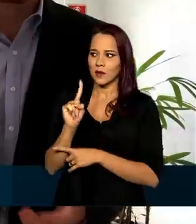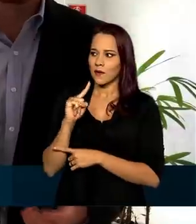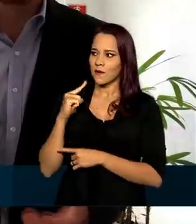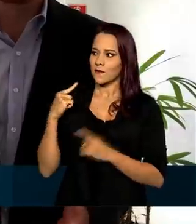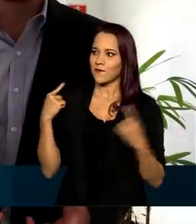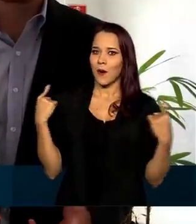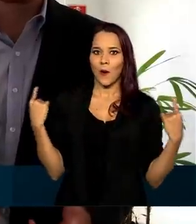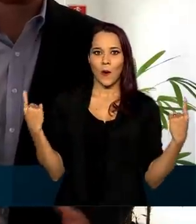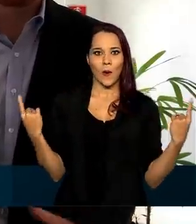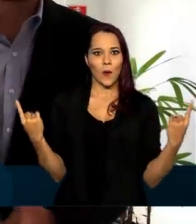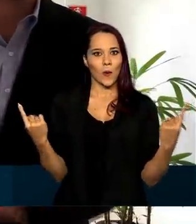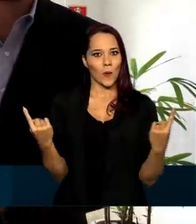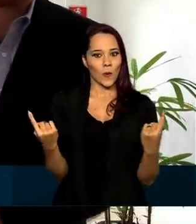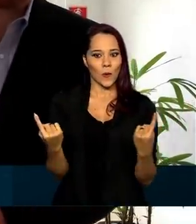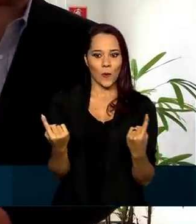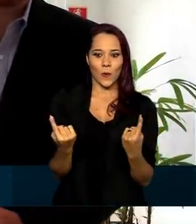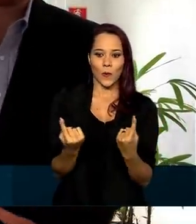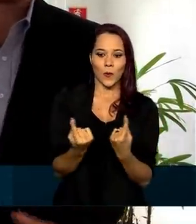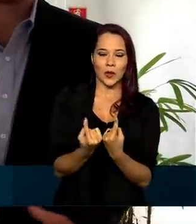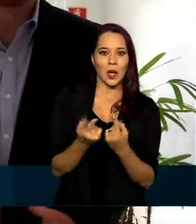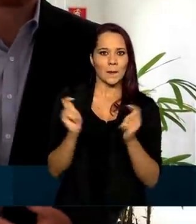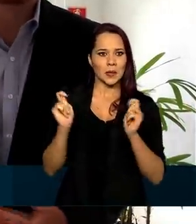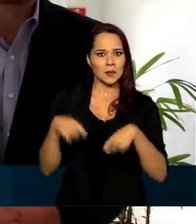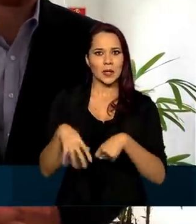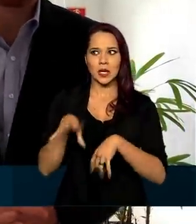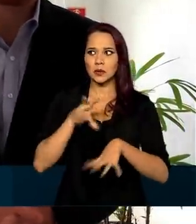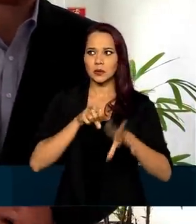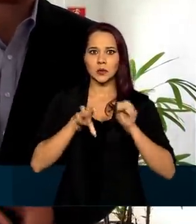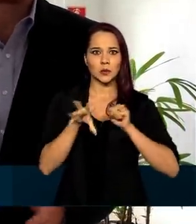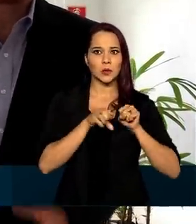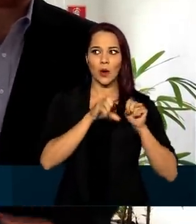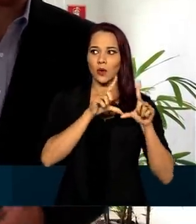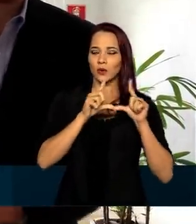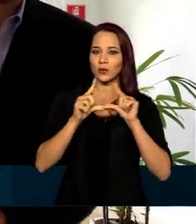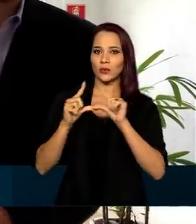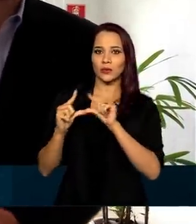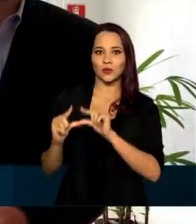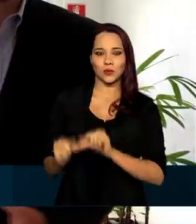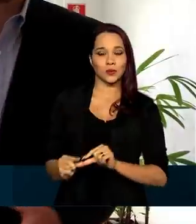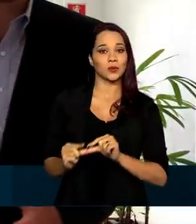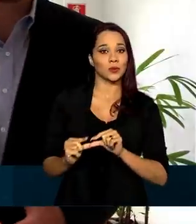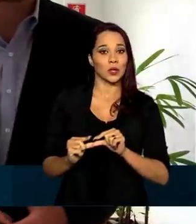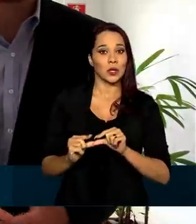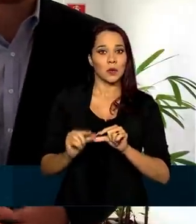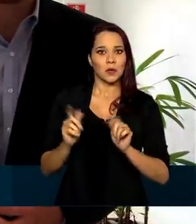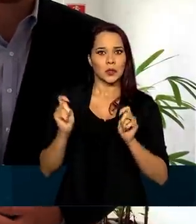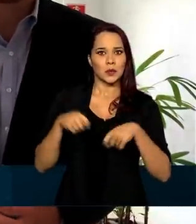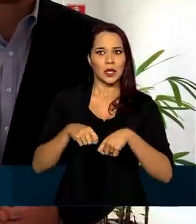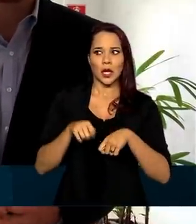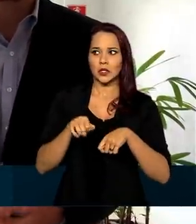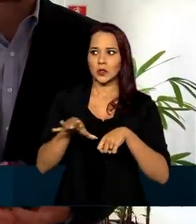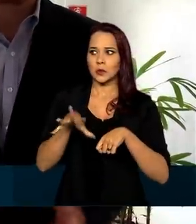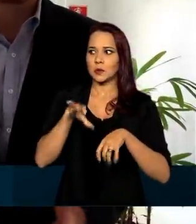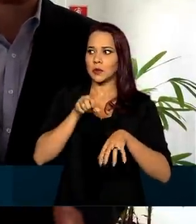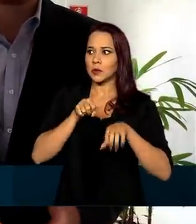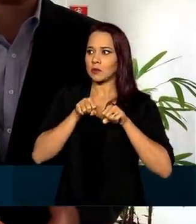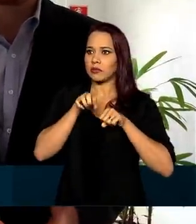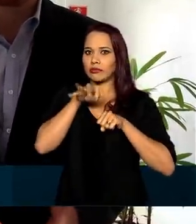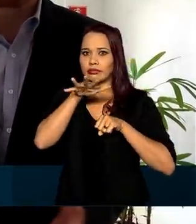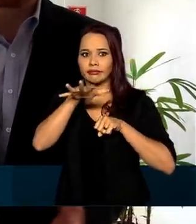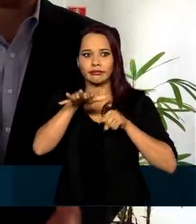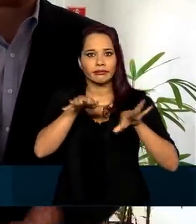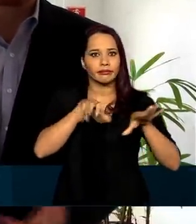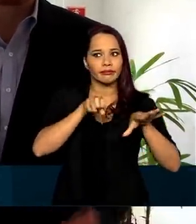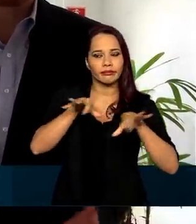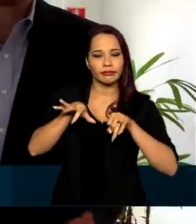têm uma baixa probabilidade de estarem infectadas, de baixa probabilidade de estarem transmitindo alguma